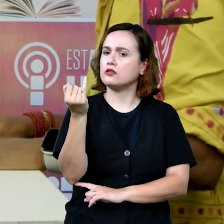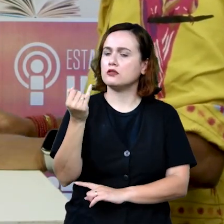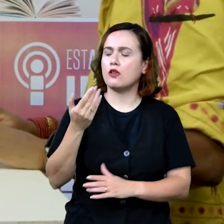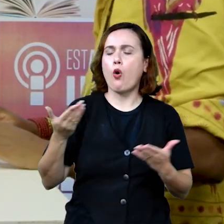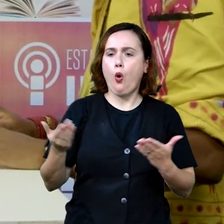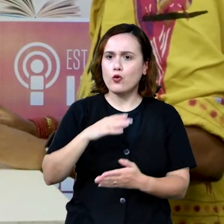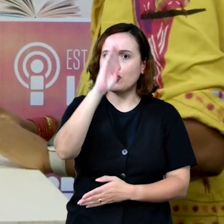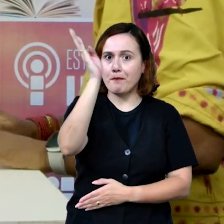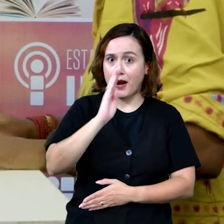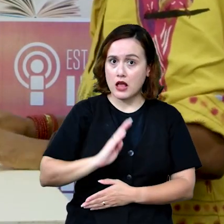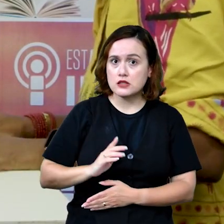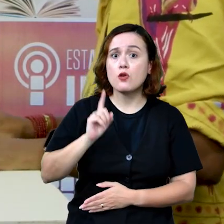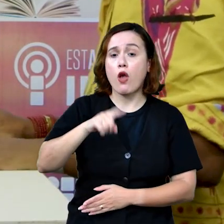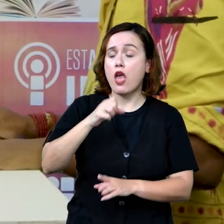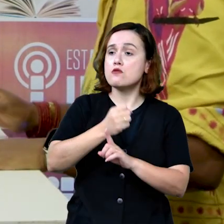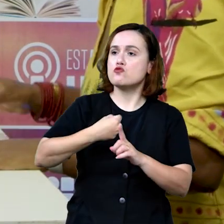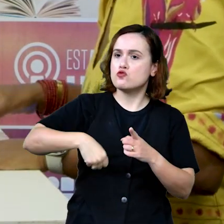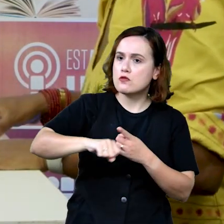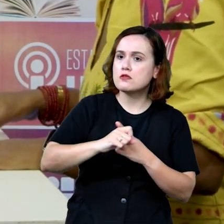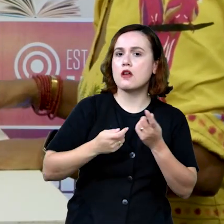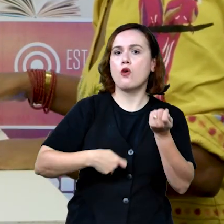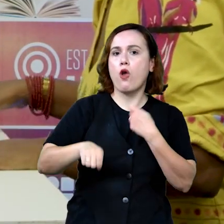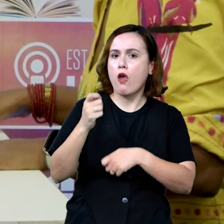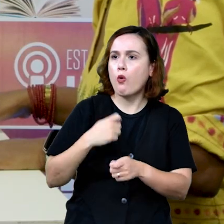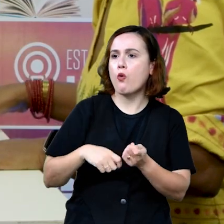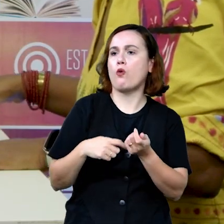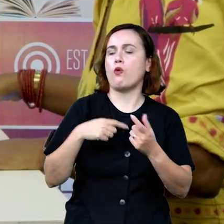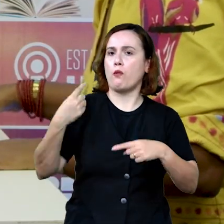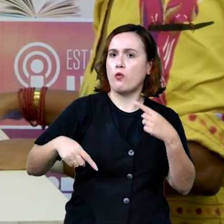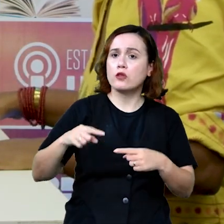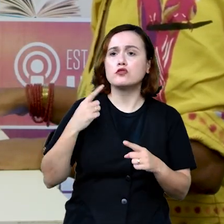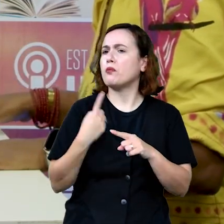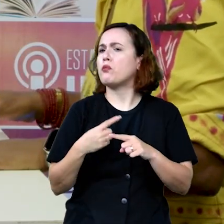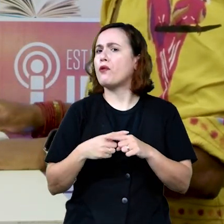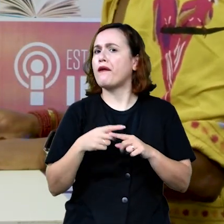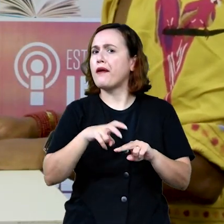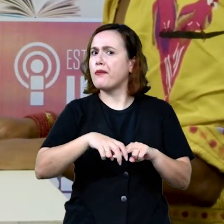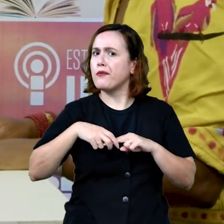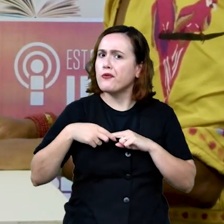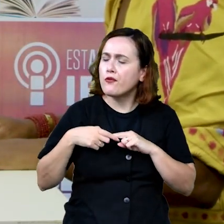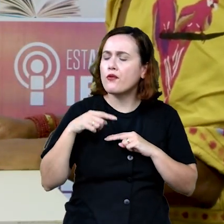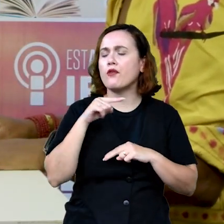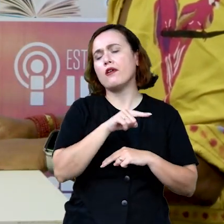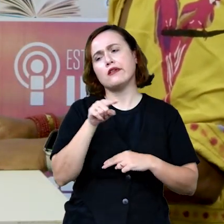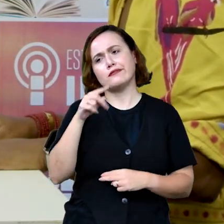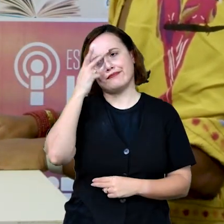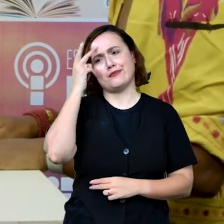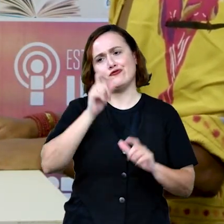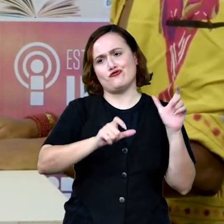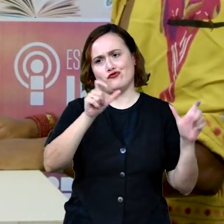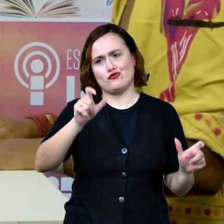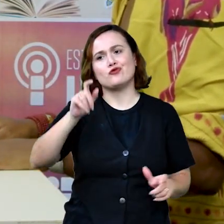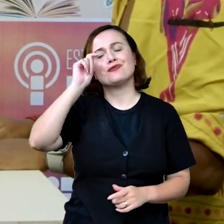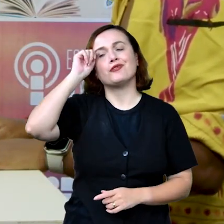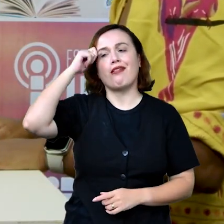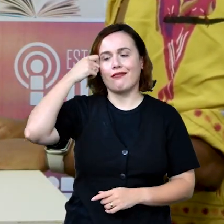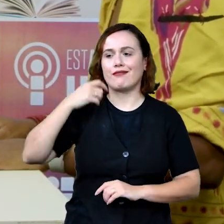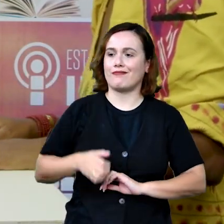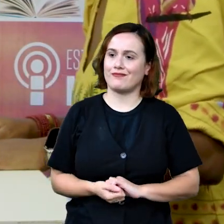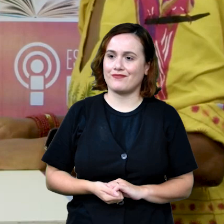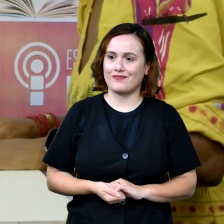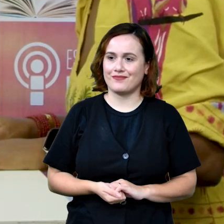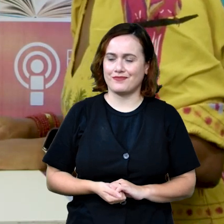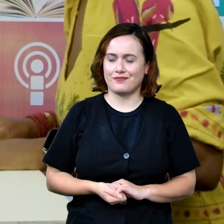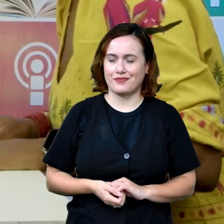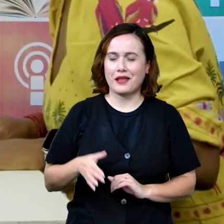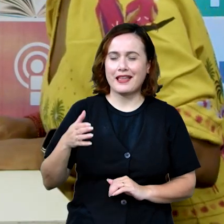Brasil. O Brasil só é o que é hoje, socialmente, economicamente, politicamente, por causa da população negra. Assim. Eu fico pensando